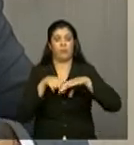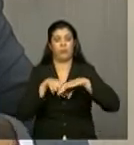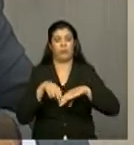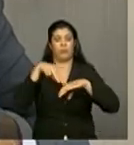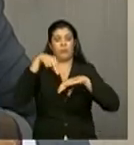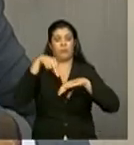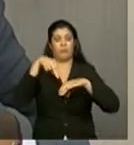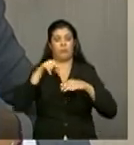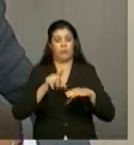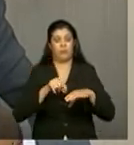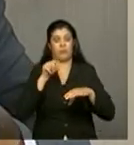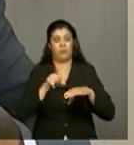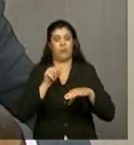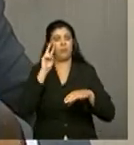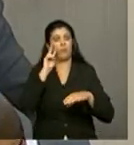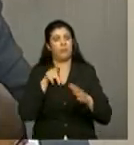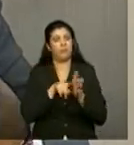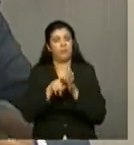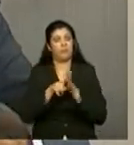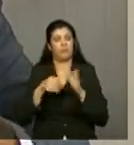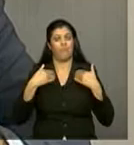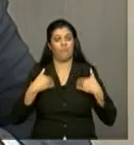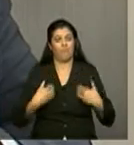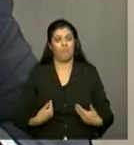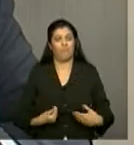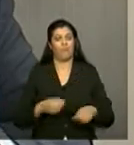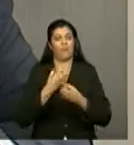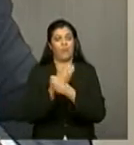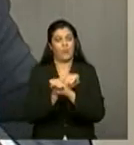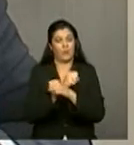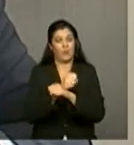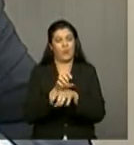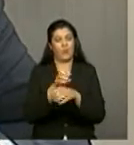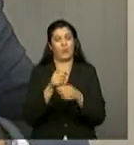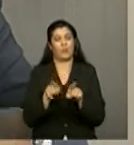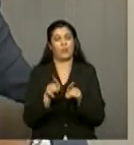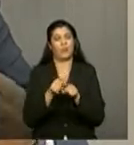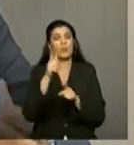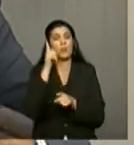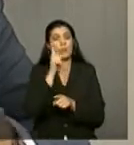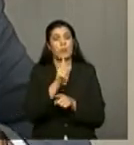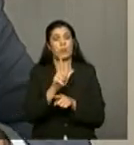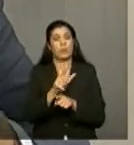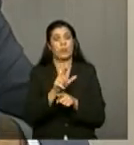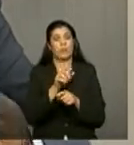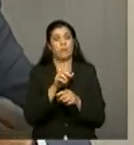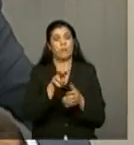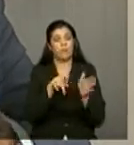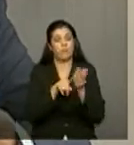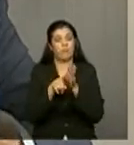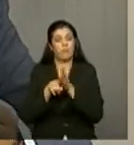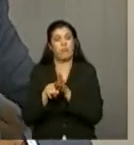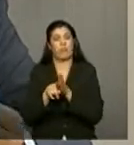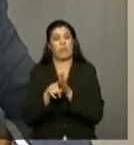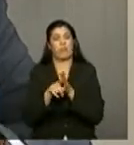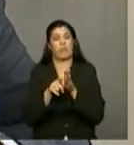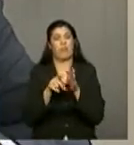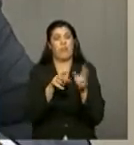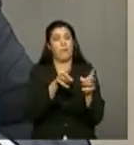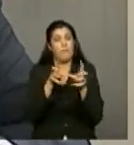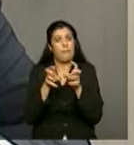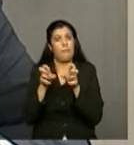pra pra ver se conseguimos através dela é detectado acelerar a detectar algum